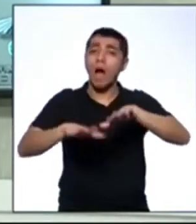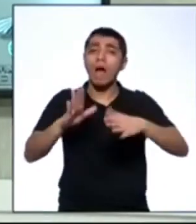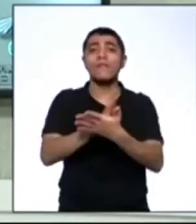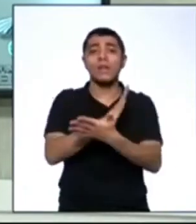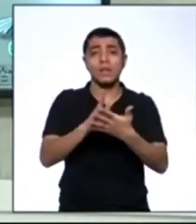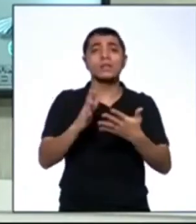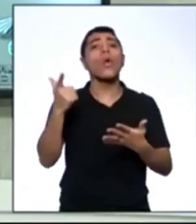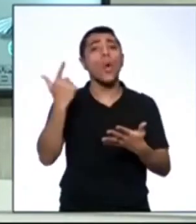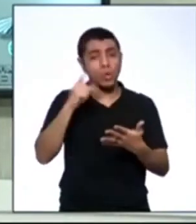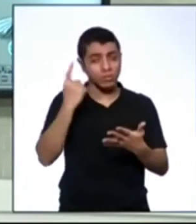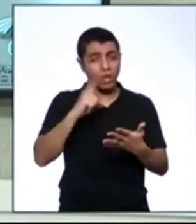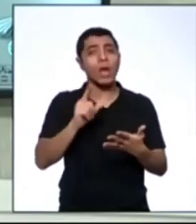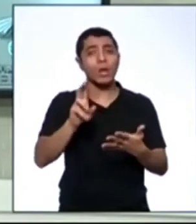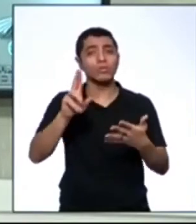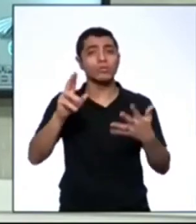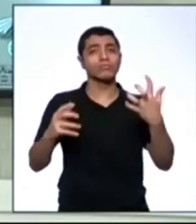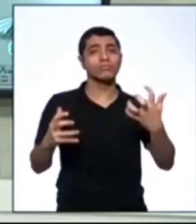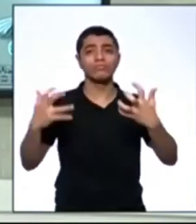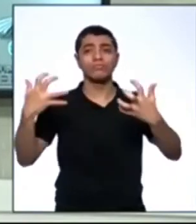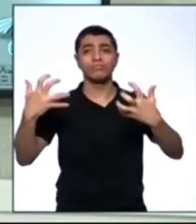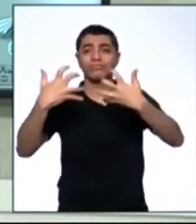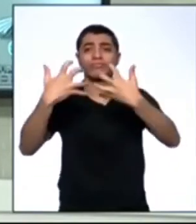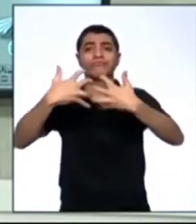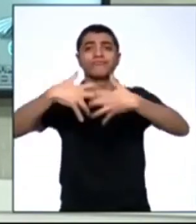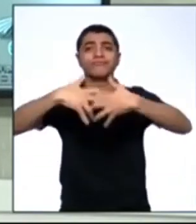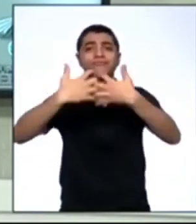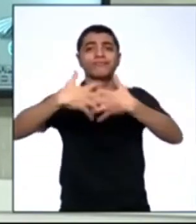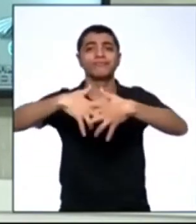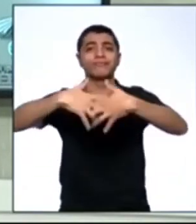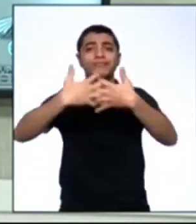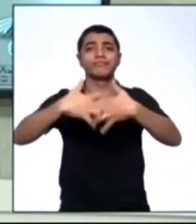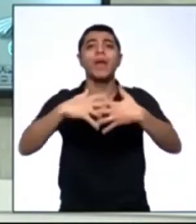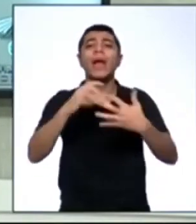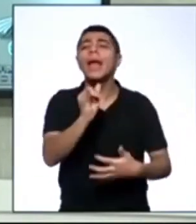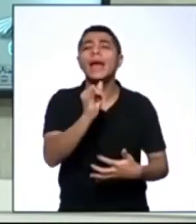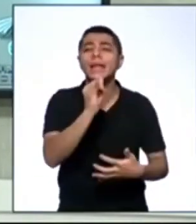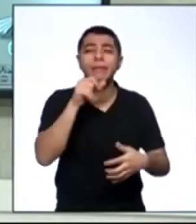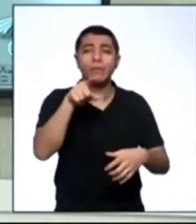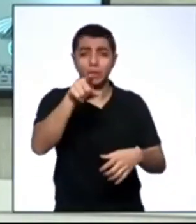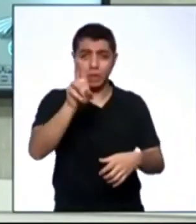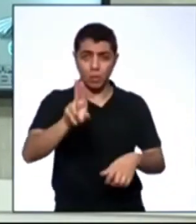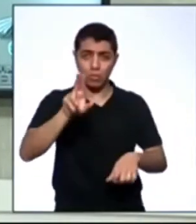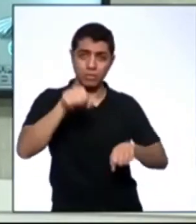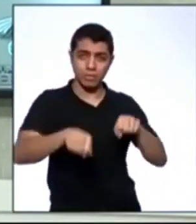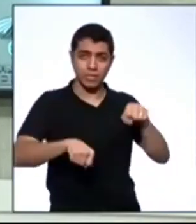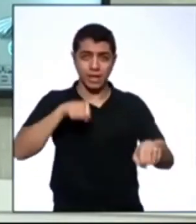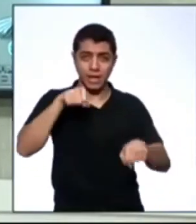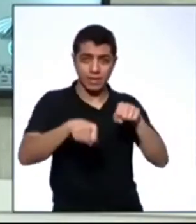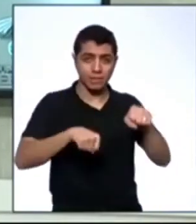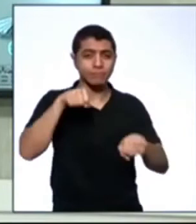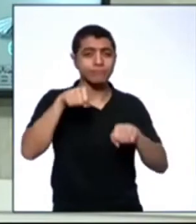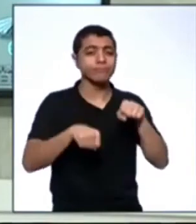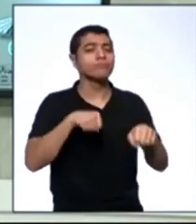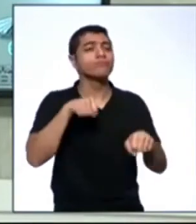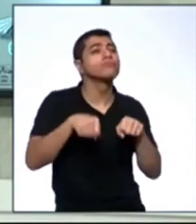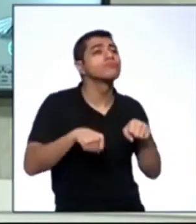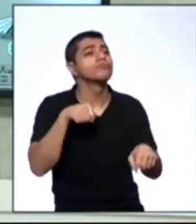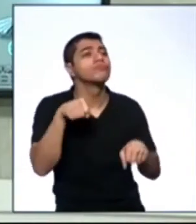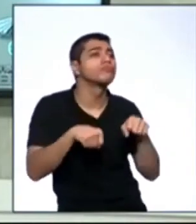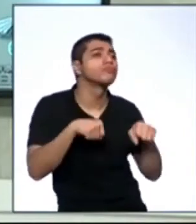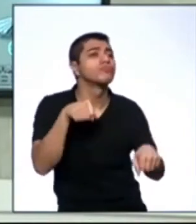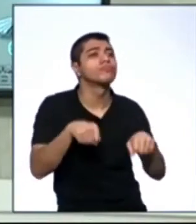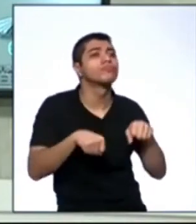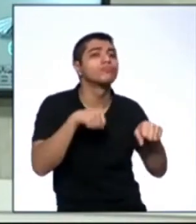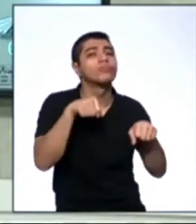de uma corrente, como acontece numa bicicleta. Você pedala na bicicleta uma